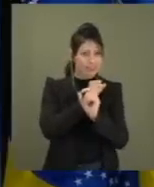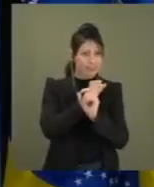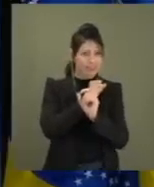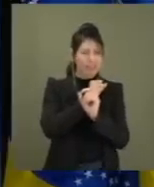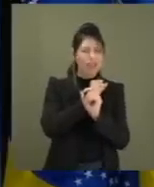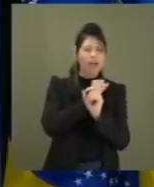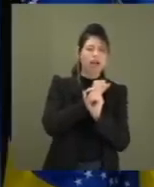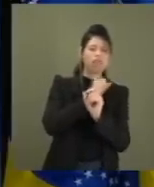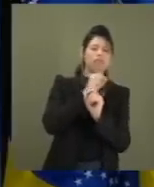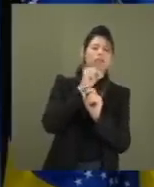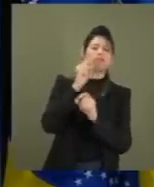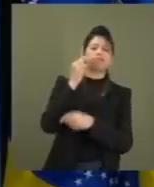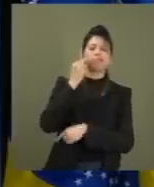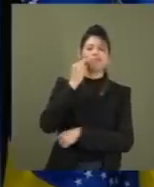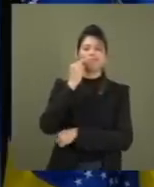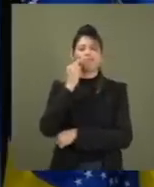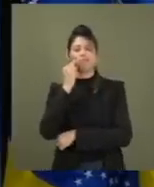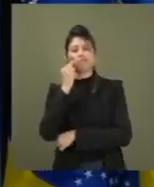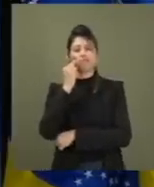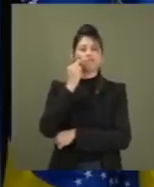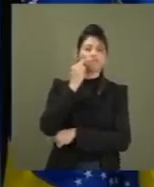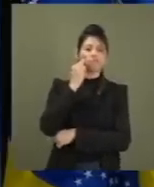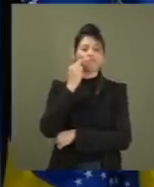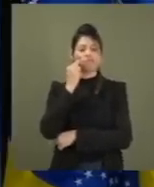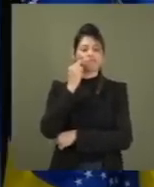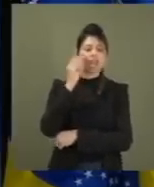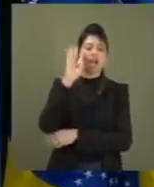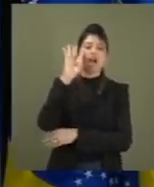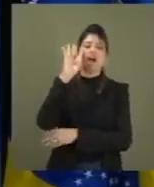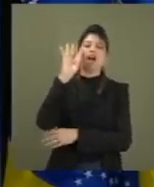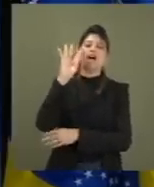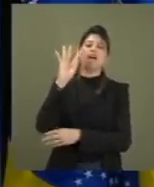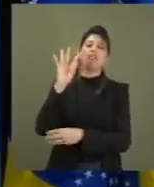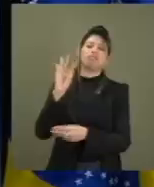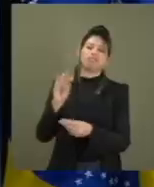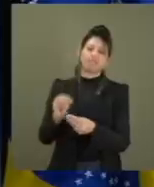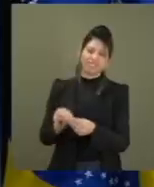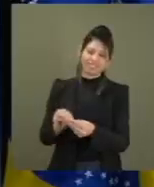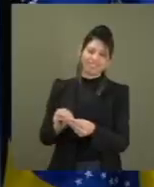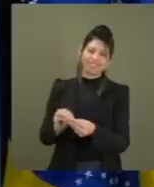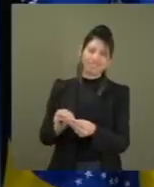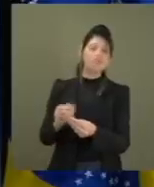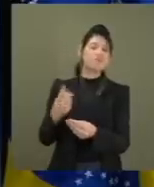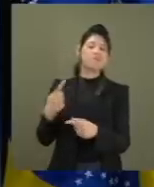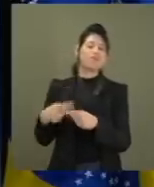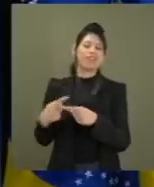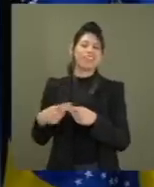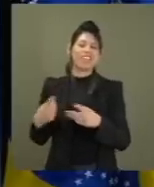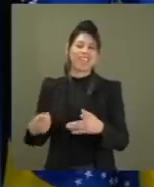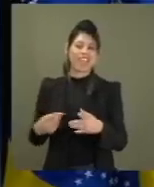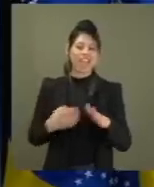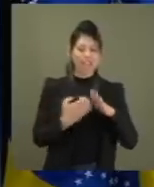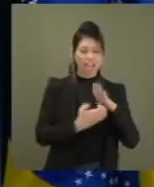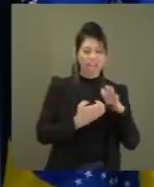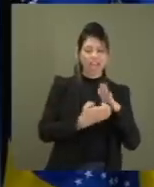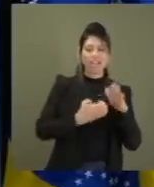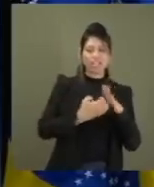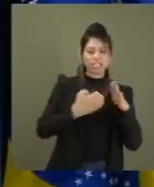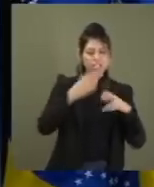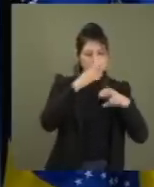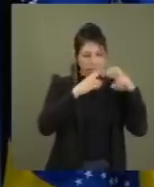as coisas quando simplesmente a mim a agência Brasileira de